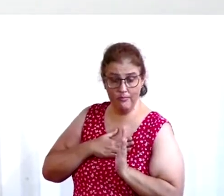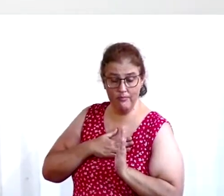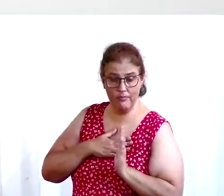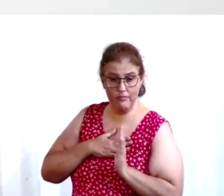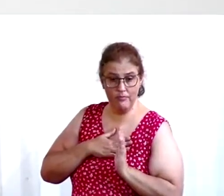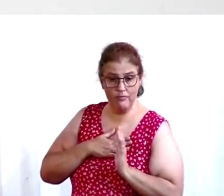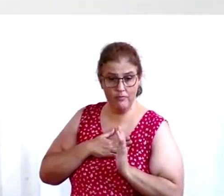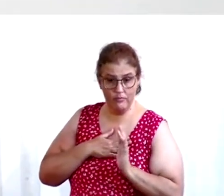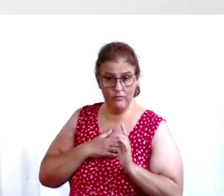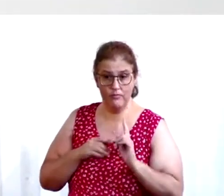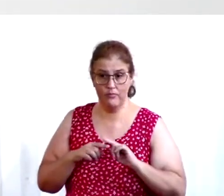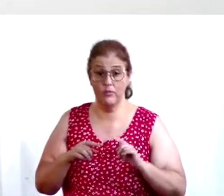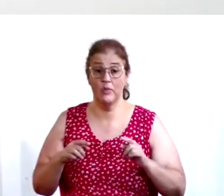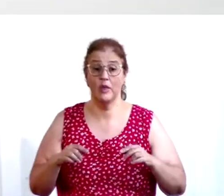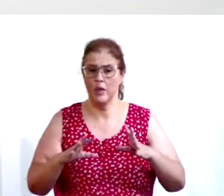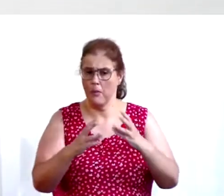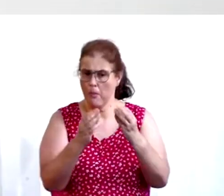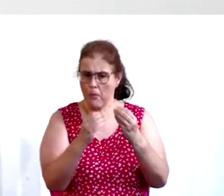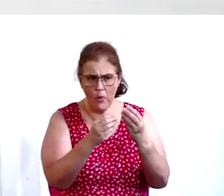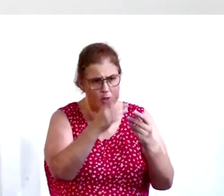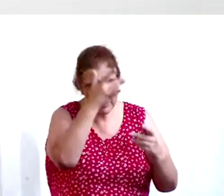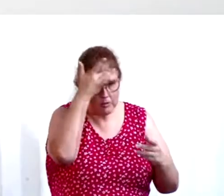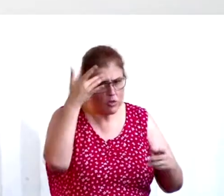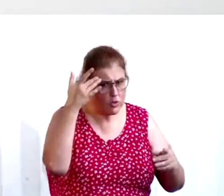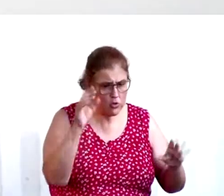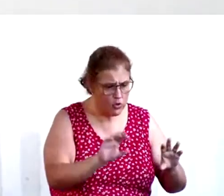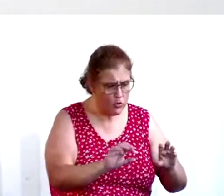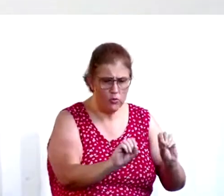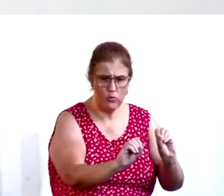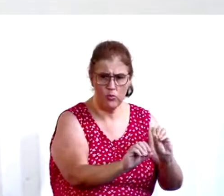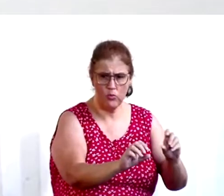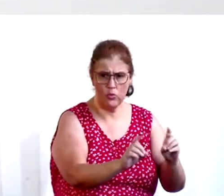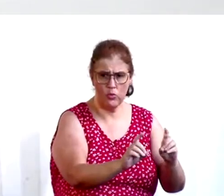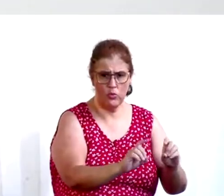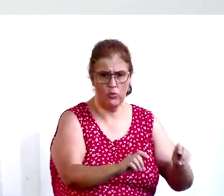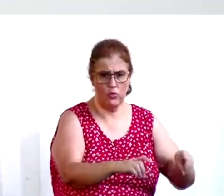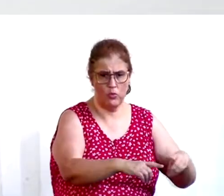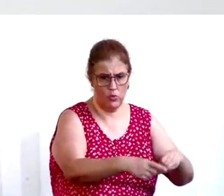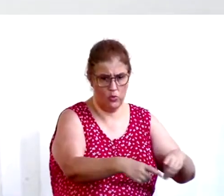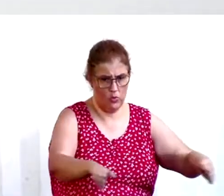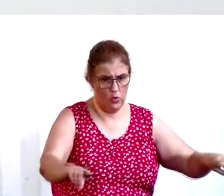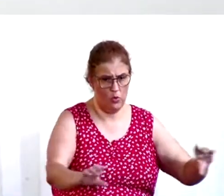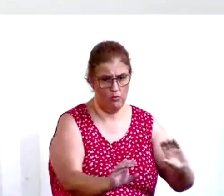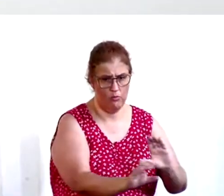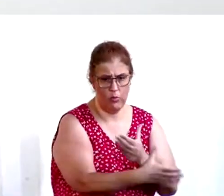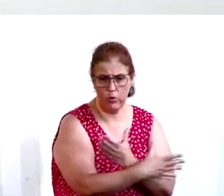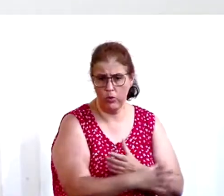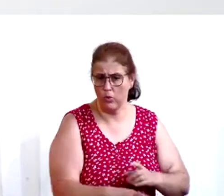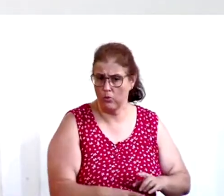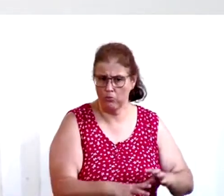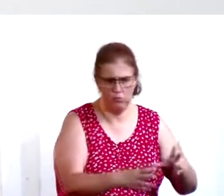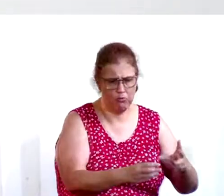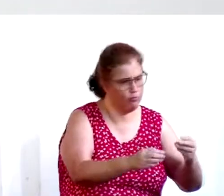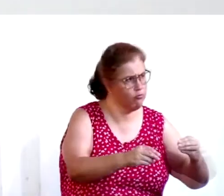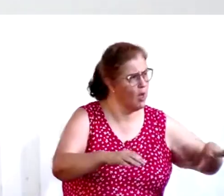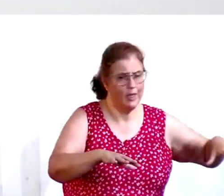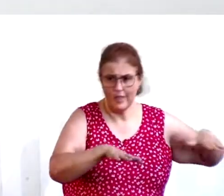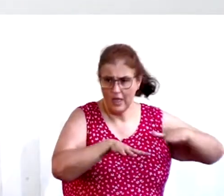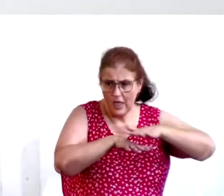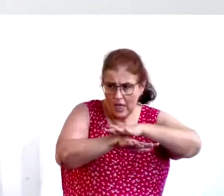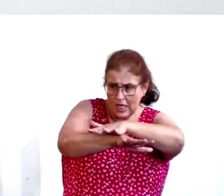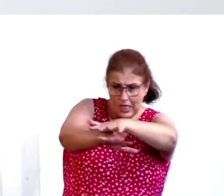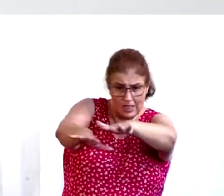deserto e muita gente nesse deserto. Uma montanha, uma planície e muita gente